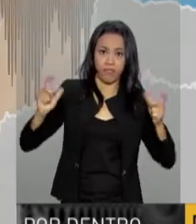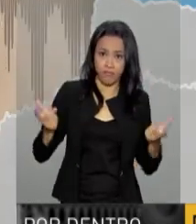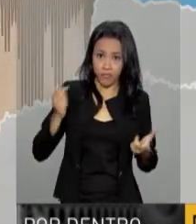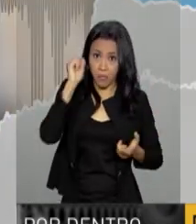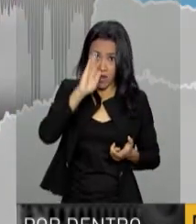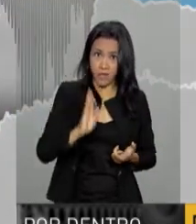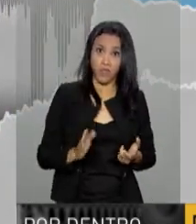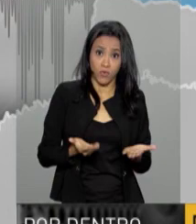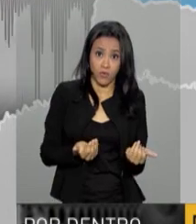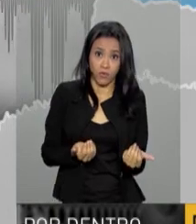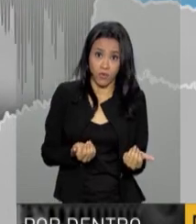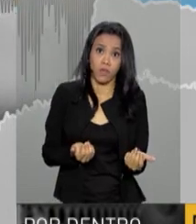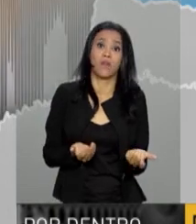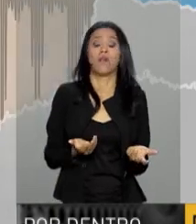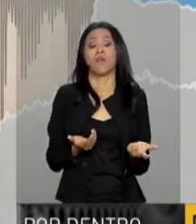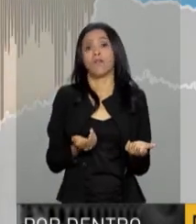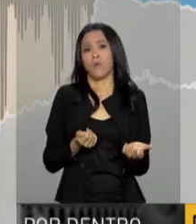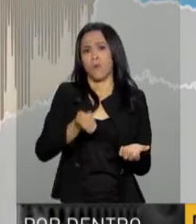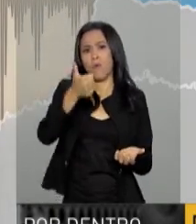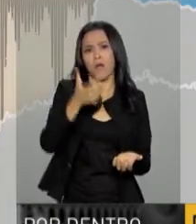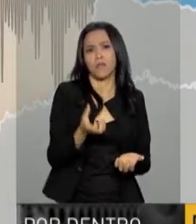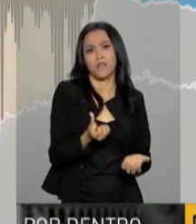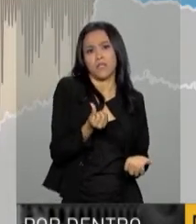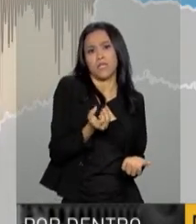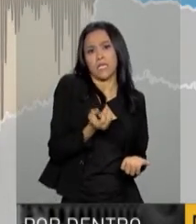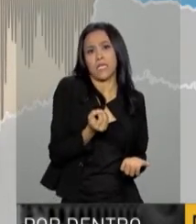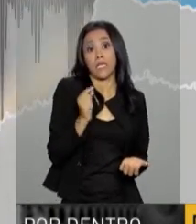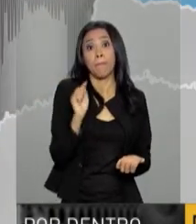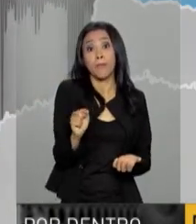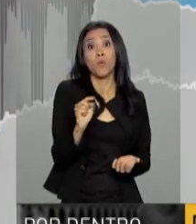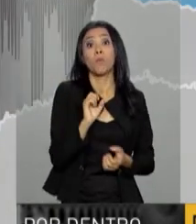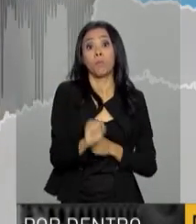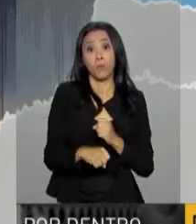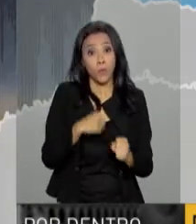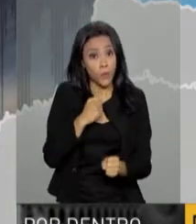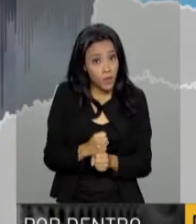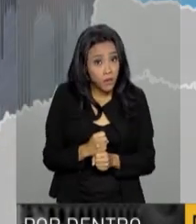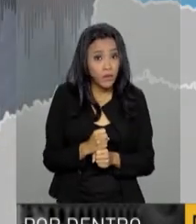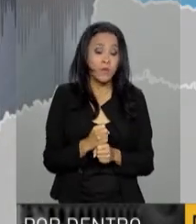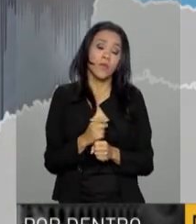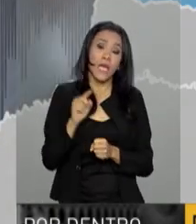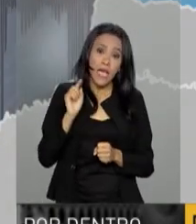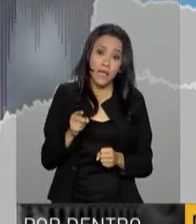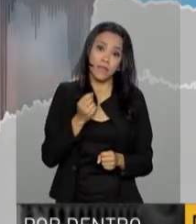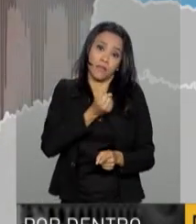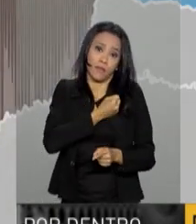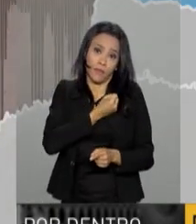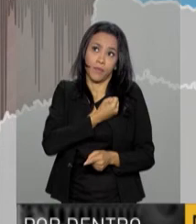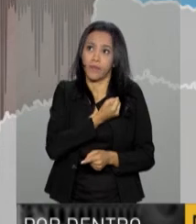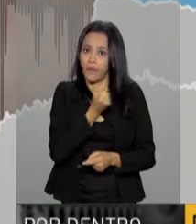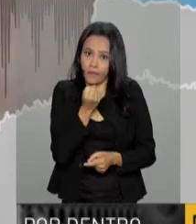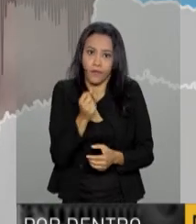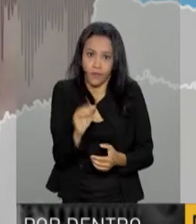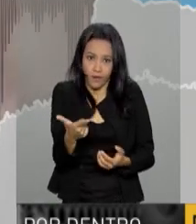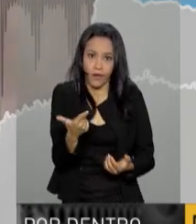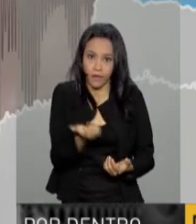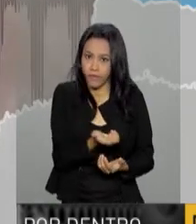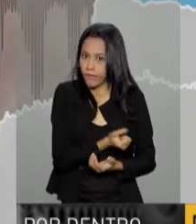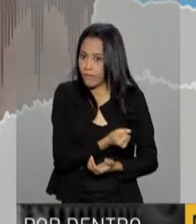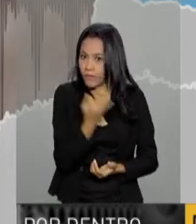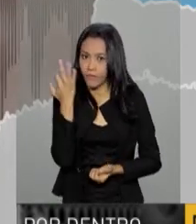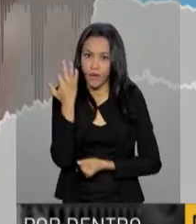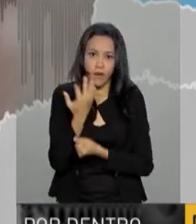brasil mais de 50 e 60 mil é por ano e entre estes números claro muitos jovens que estão é